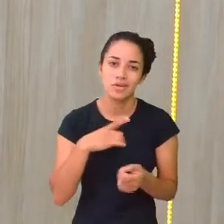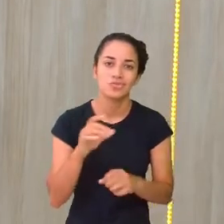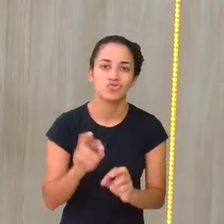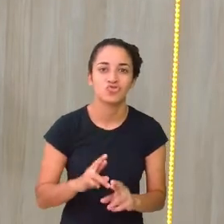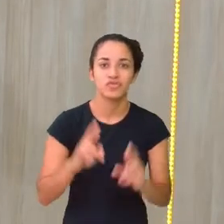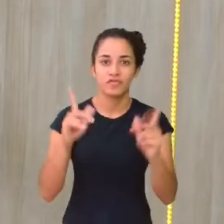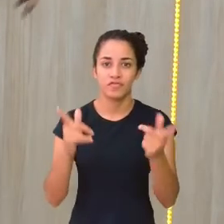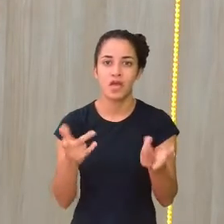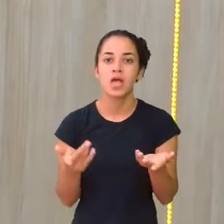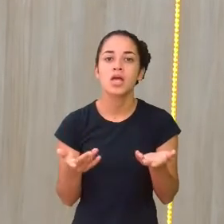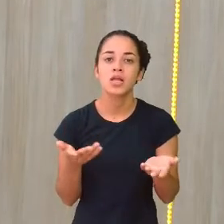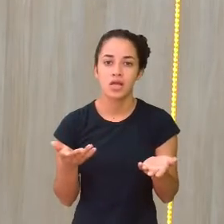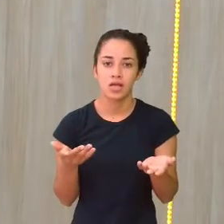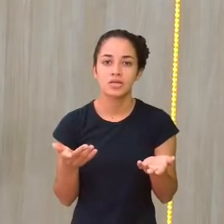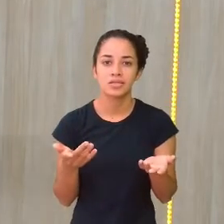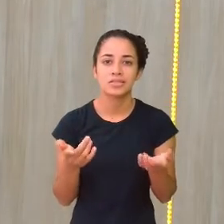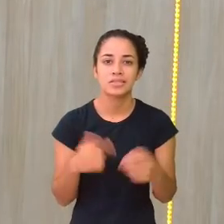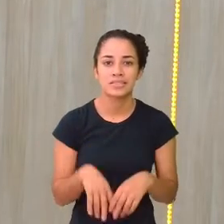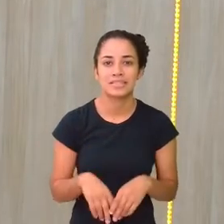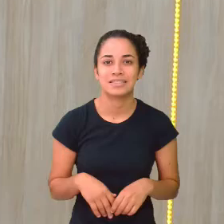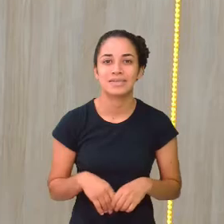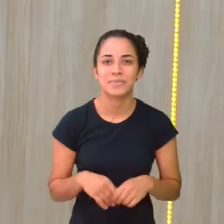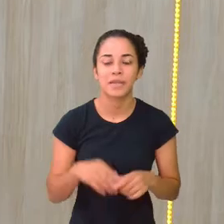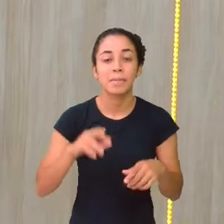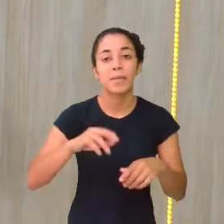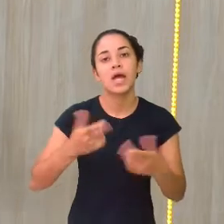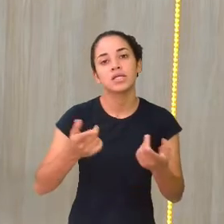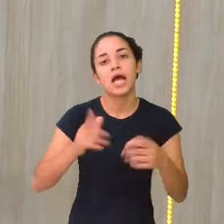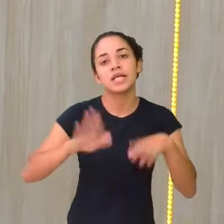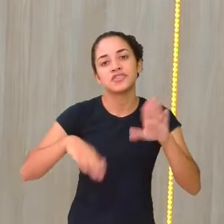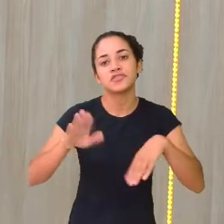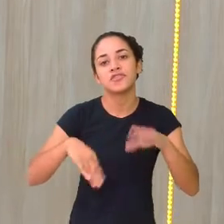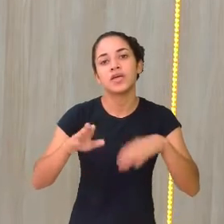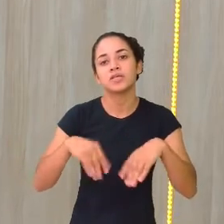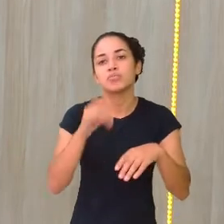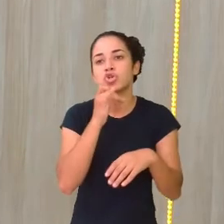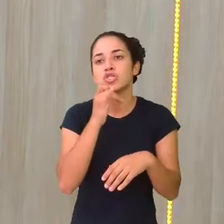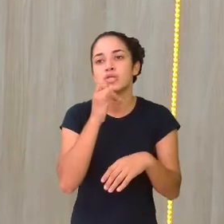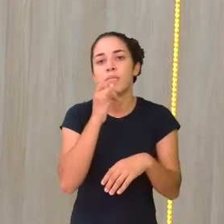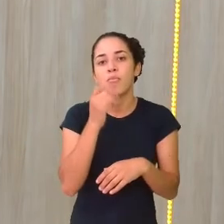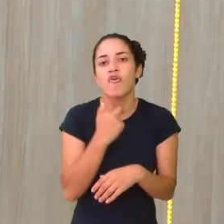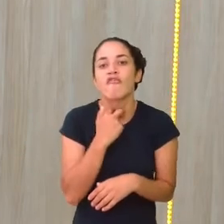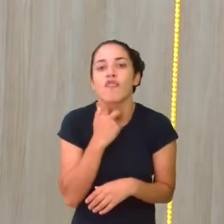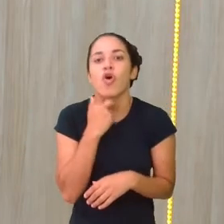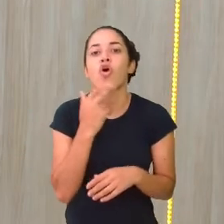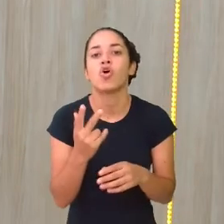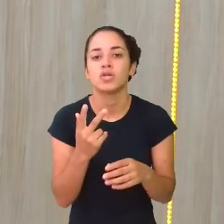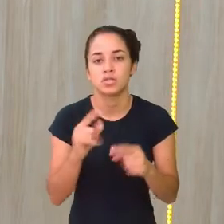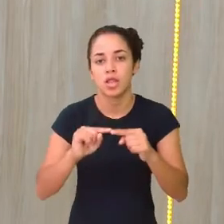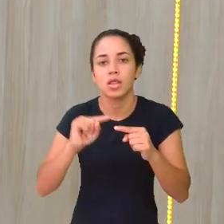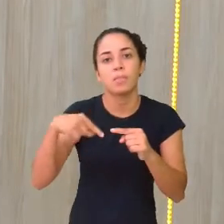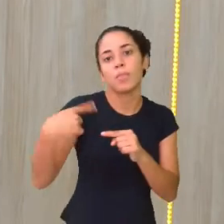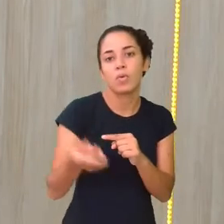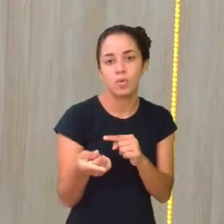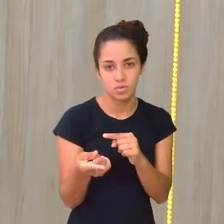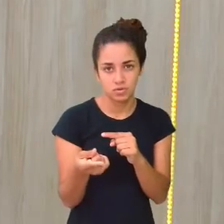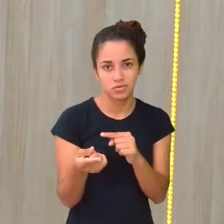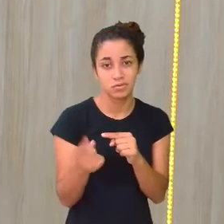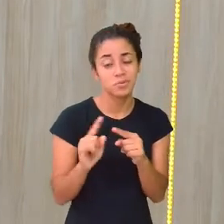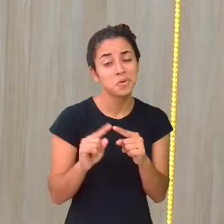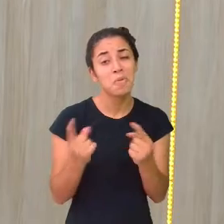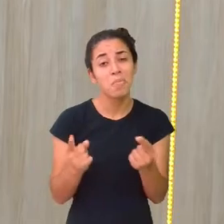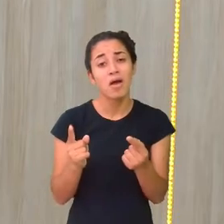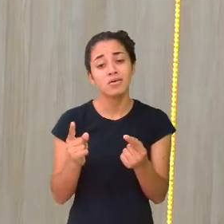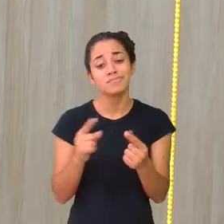falo aí não é que chegou o A lá no mesmo tempo, tem um pequeno delayzinho, né? Mas assim, você vê que as coisas